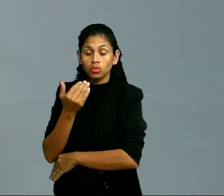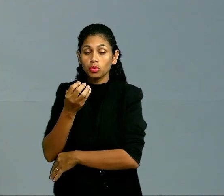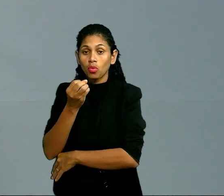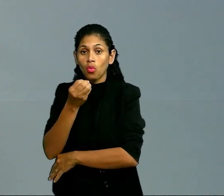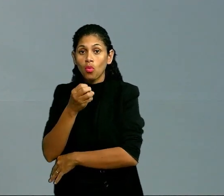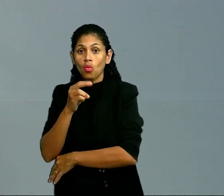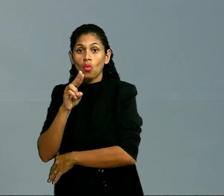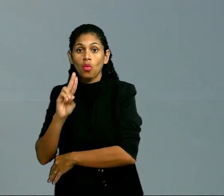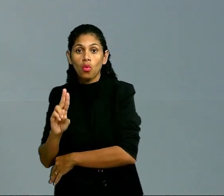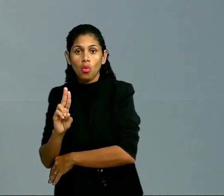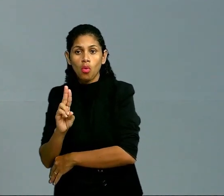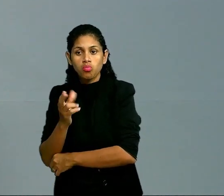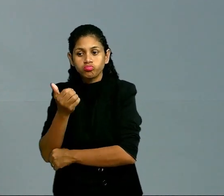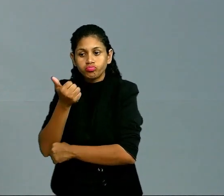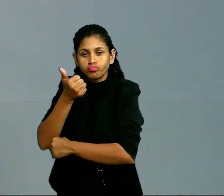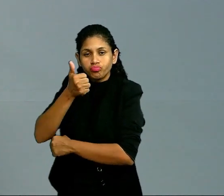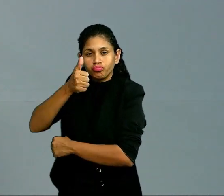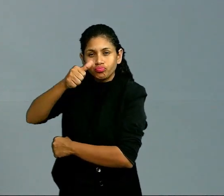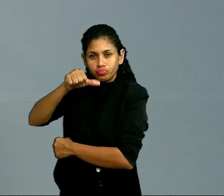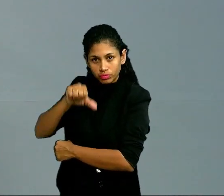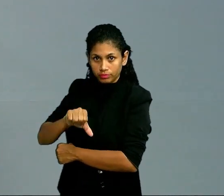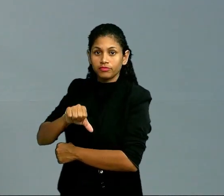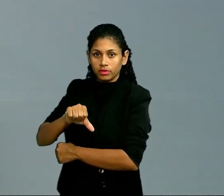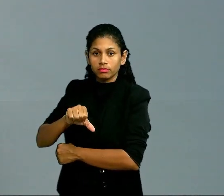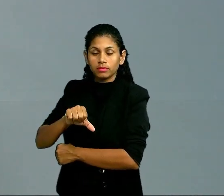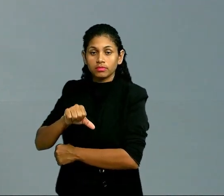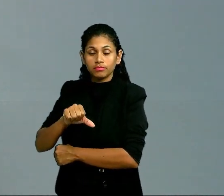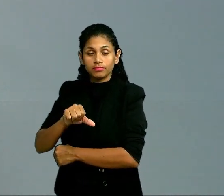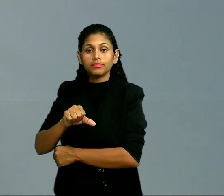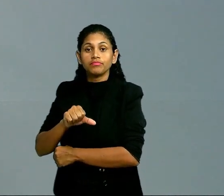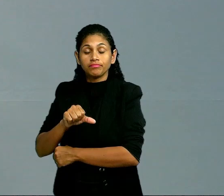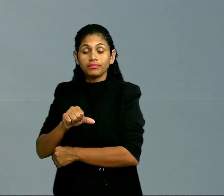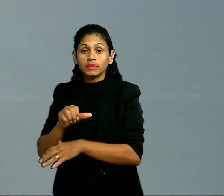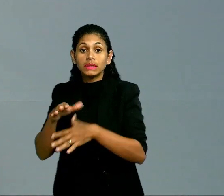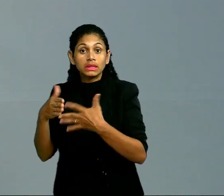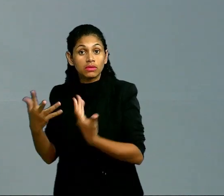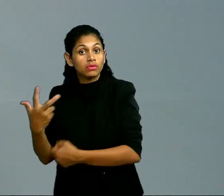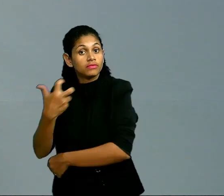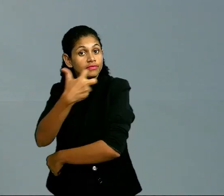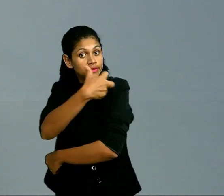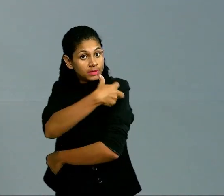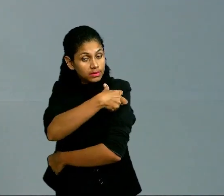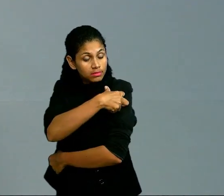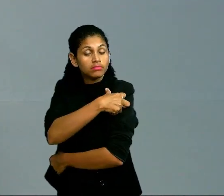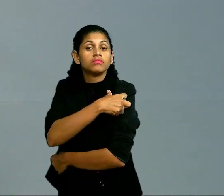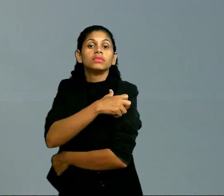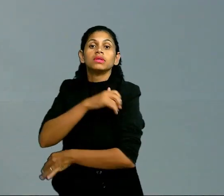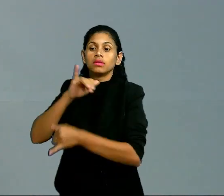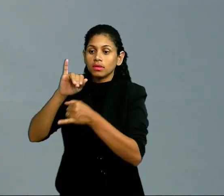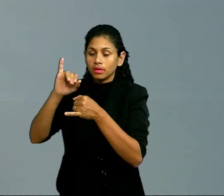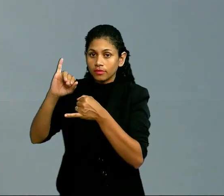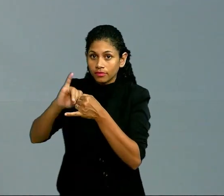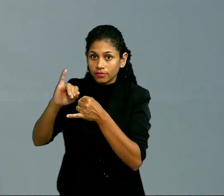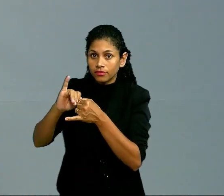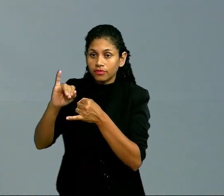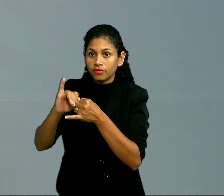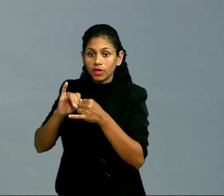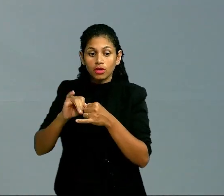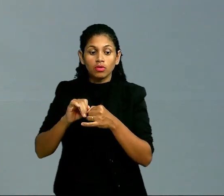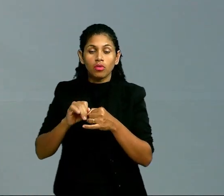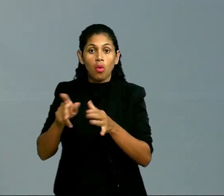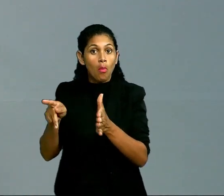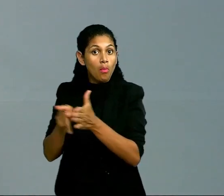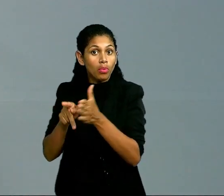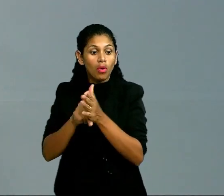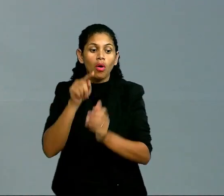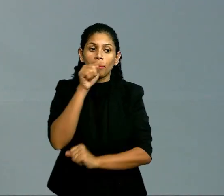enfraquecido. Então, sim, a vacina é composto pelo próprio vírus, pelo próprio antígeno. Porém, ele